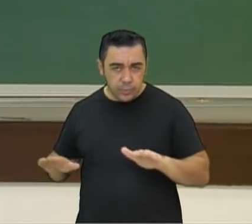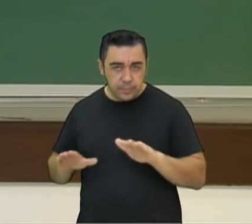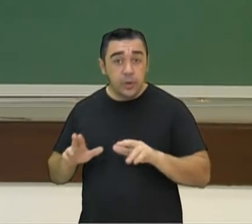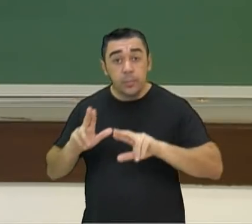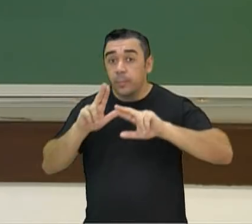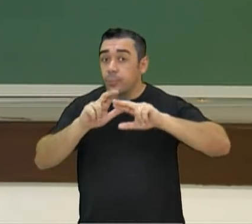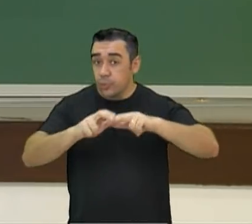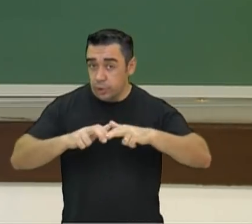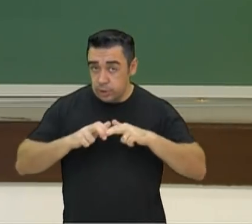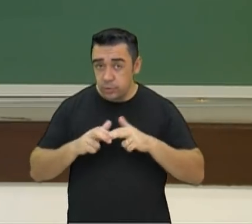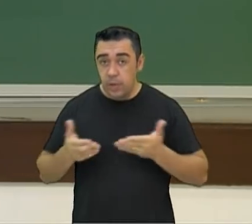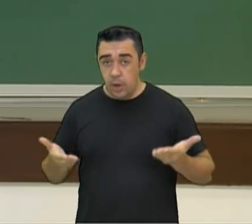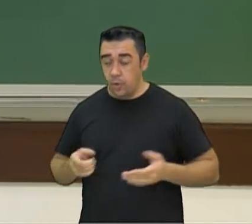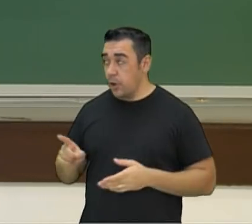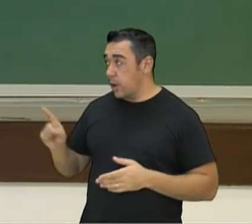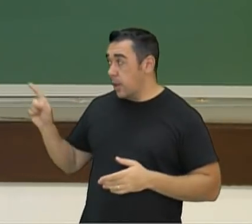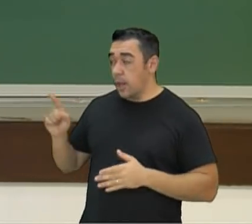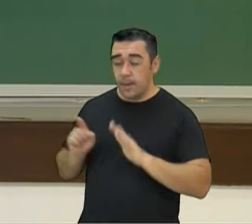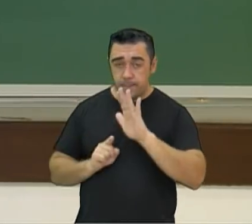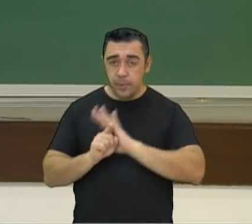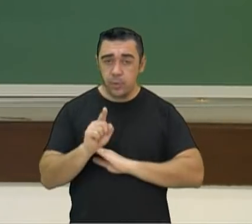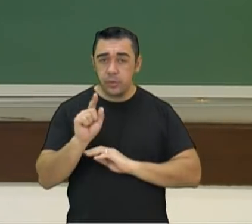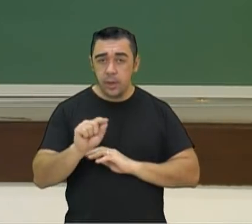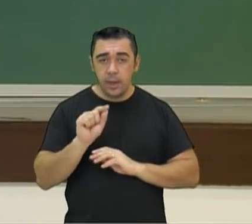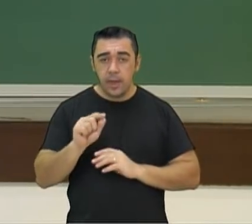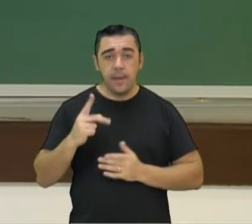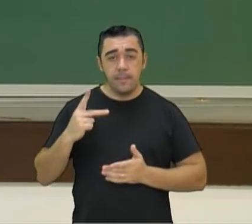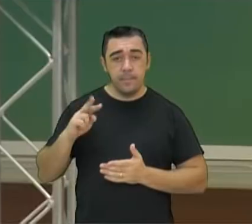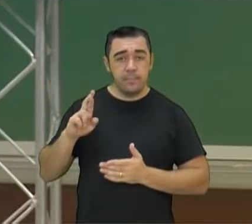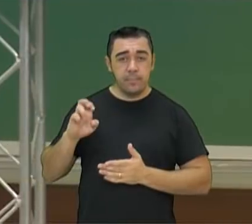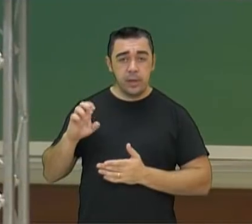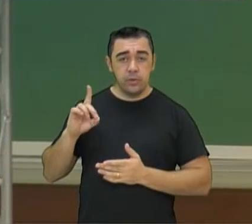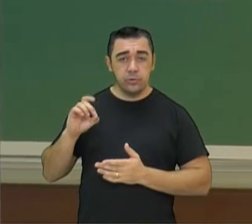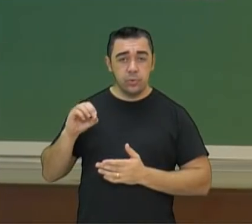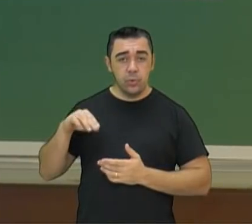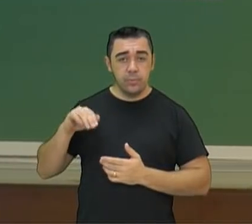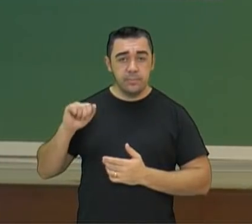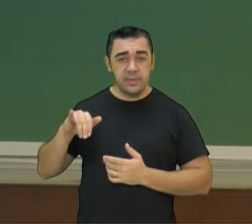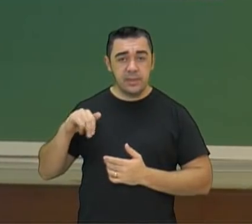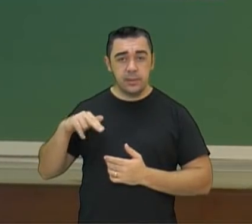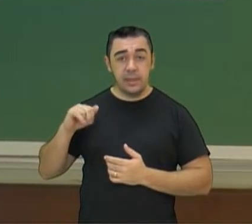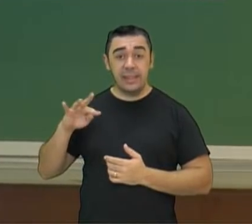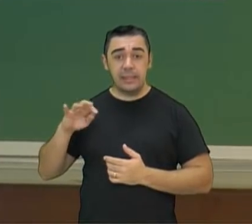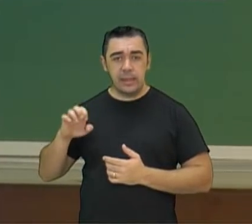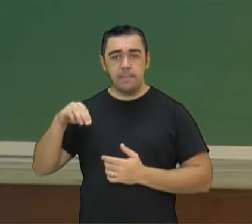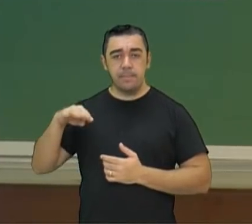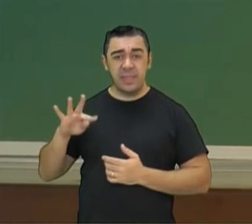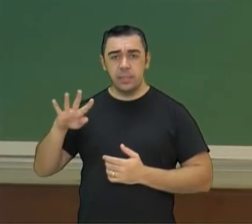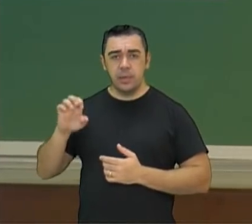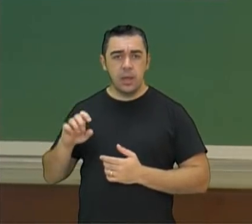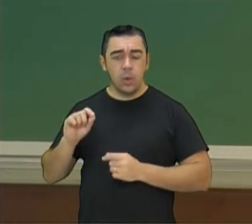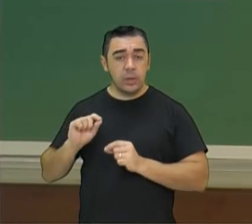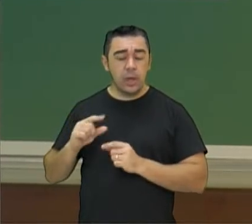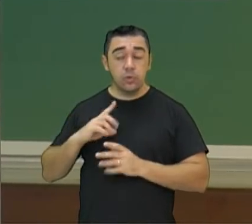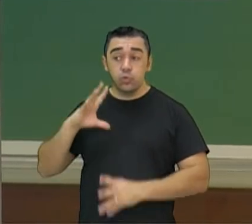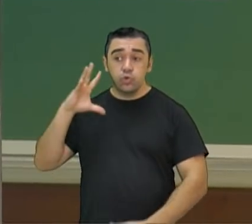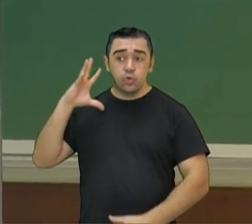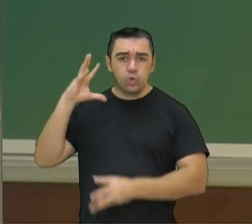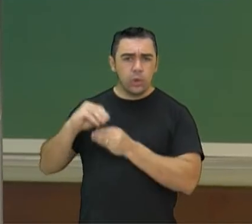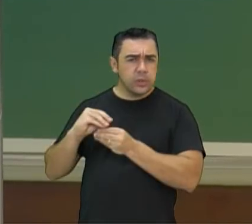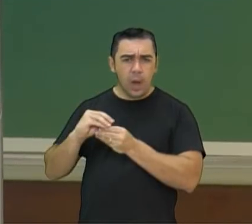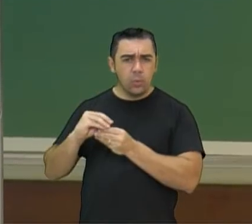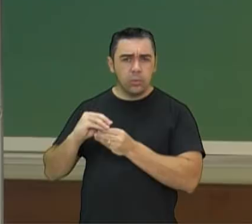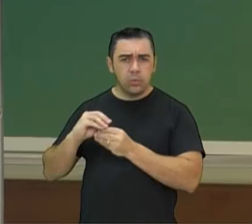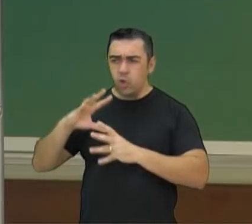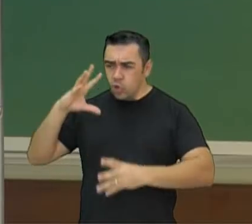isso que nesse enunciado aparece a palavra predominantemente. Por quê? Porque é no conjunto do texto que o leitor vai perceber se